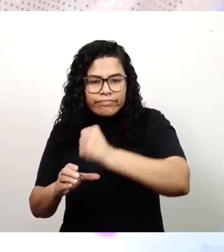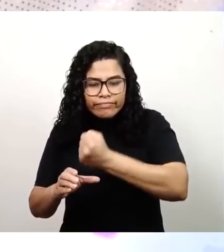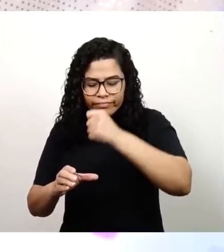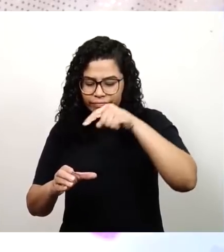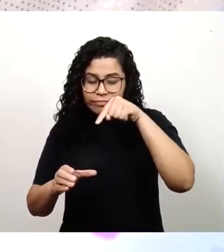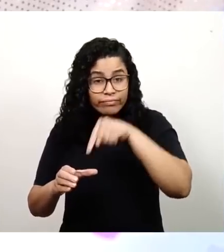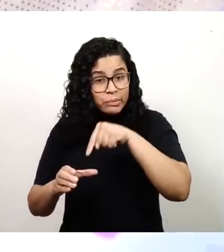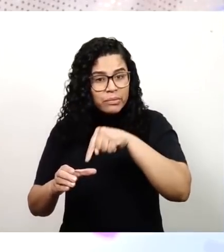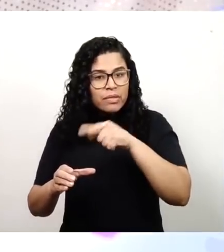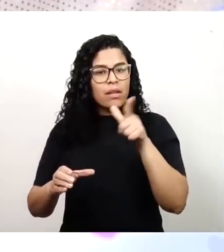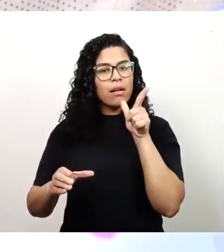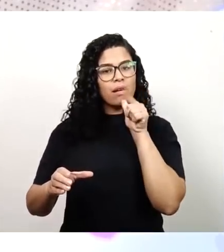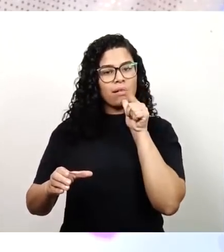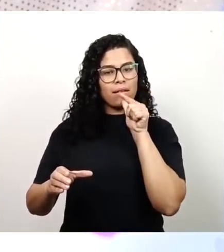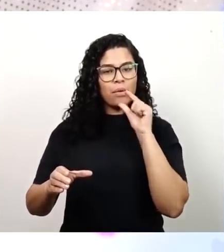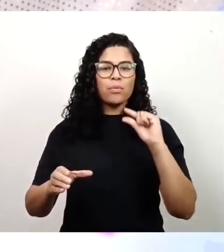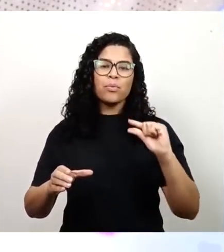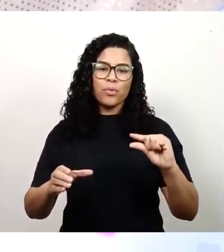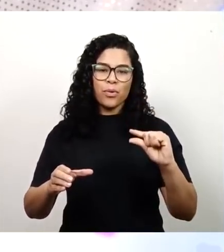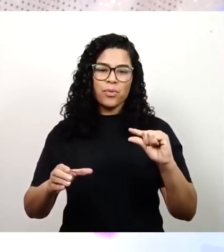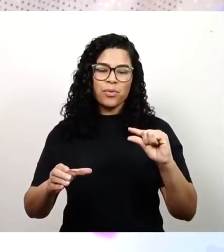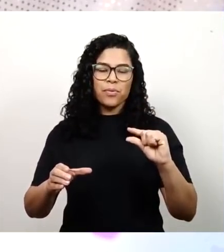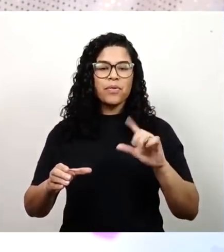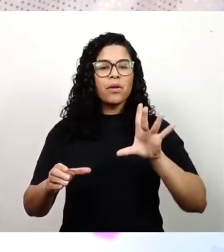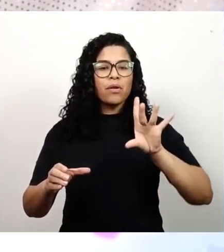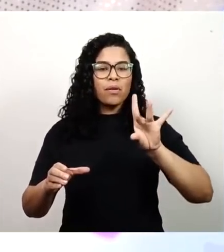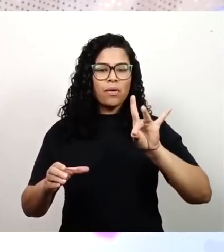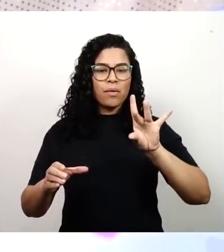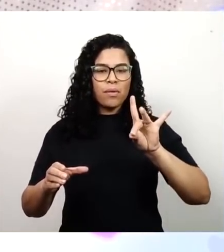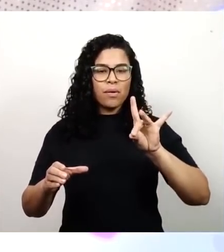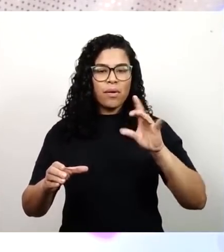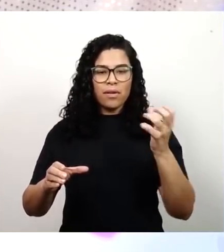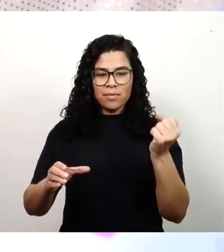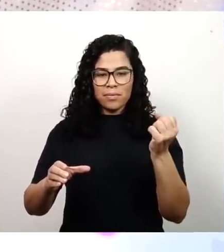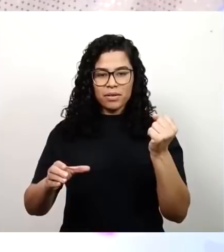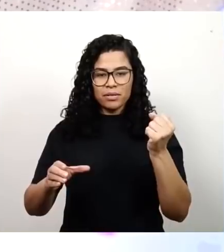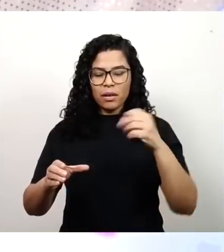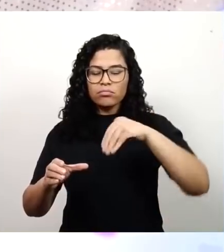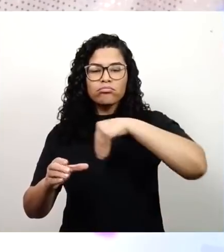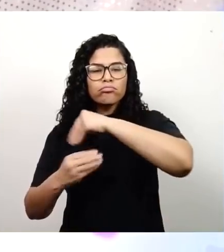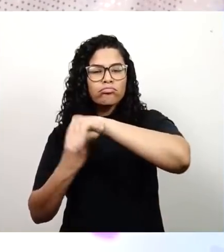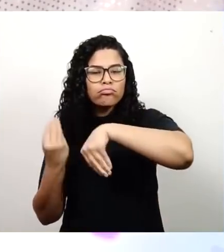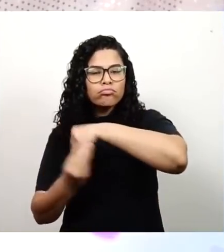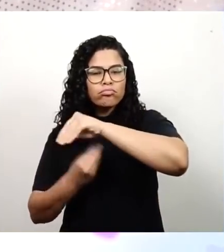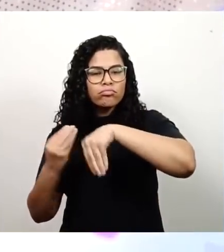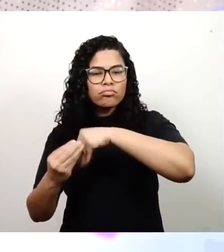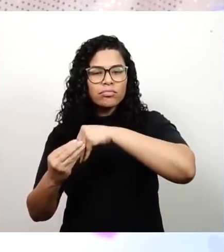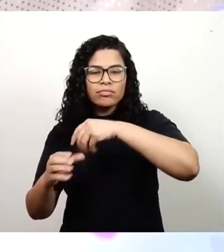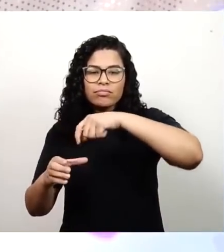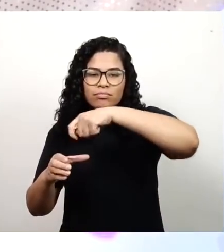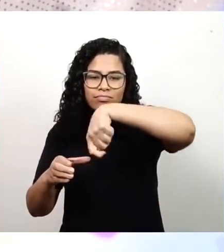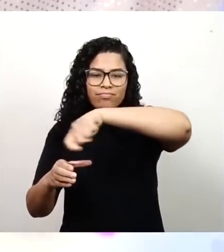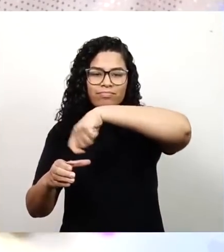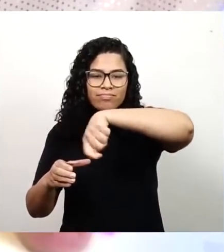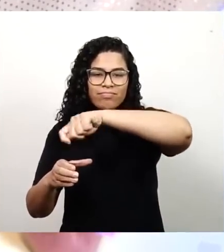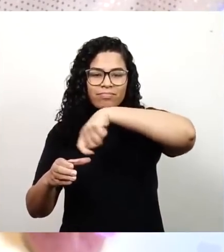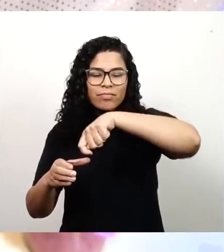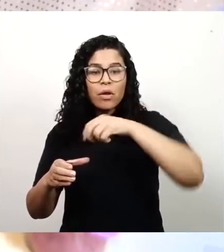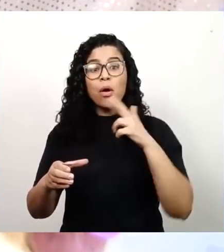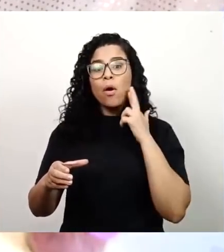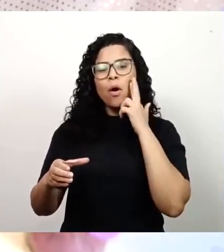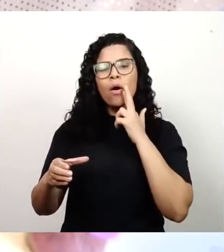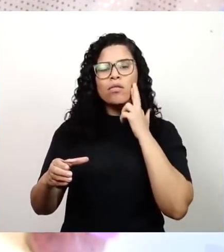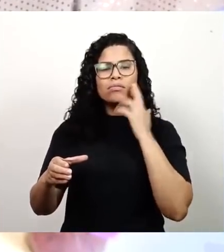pouquinho e aí então coloquei água, pouca água e um pouquinho de cola branca.